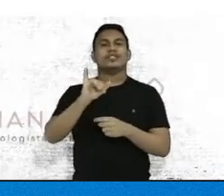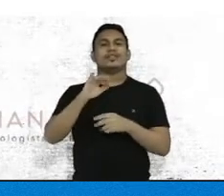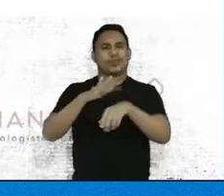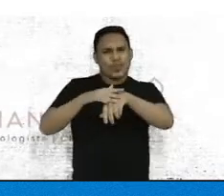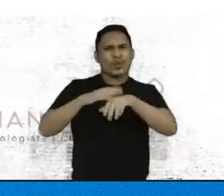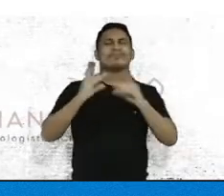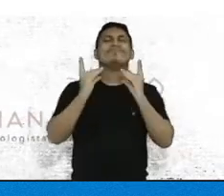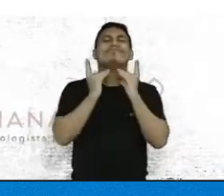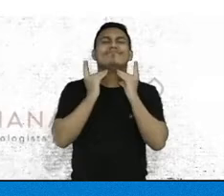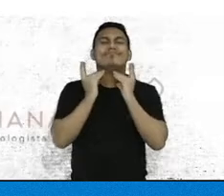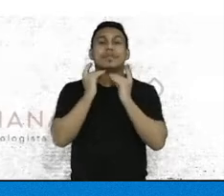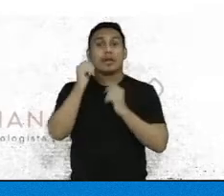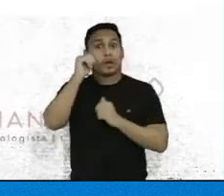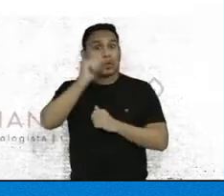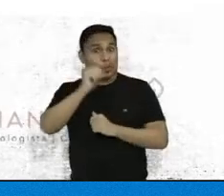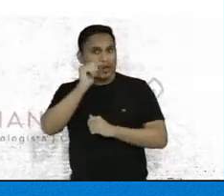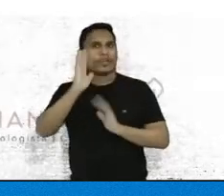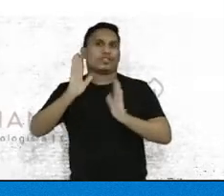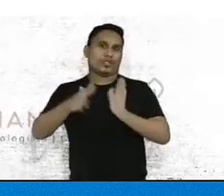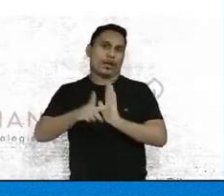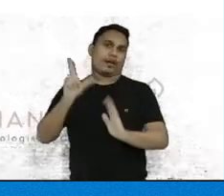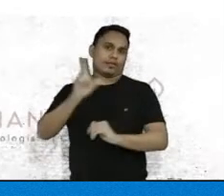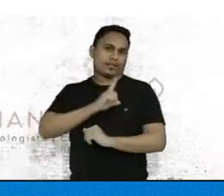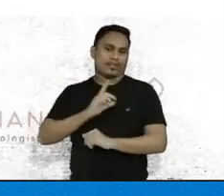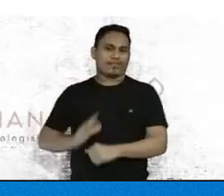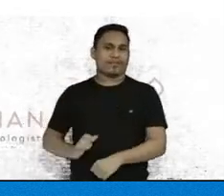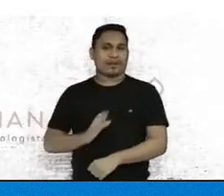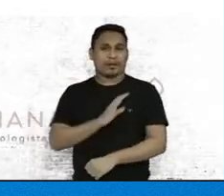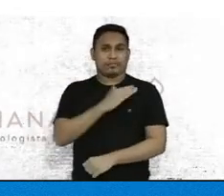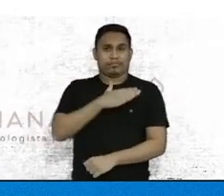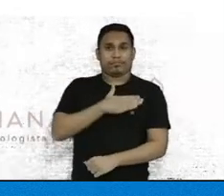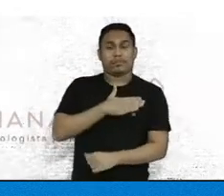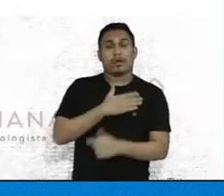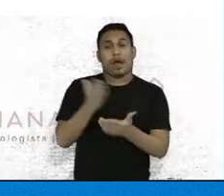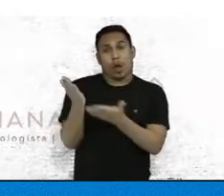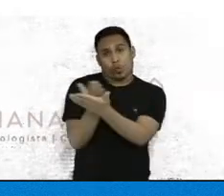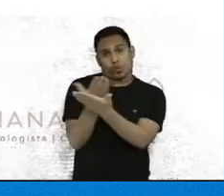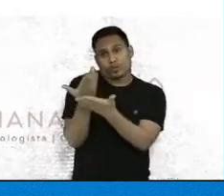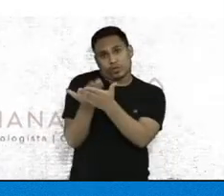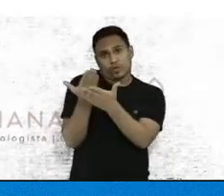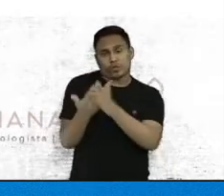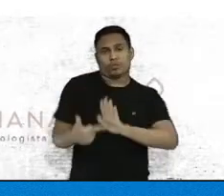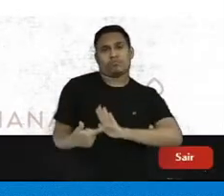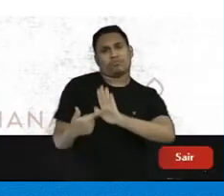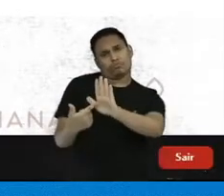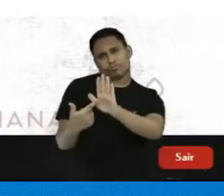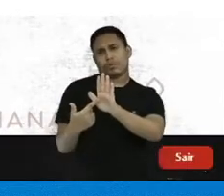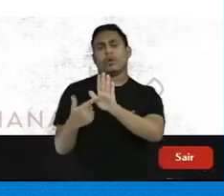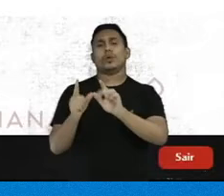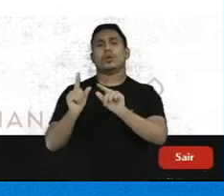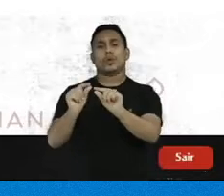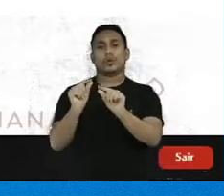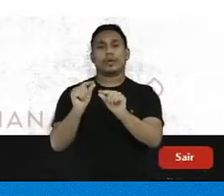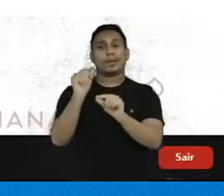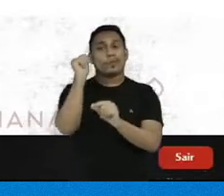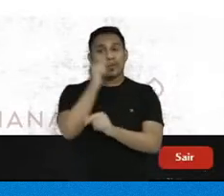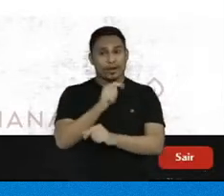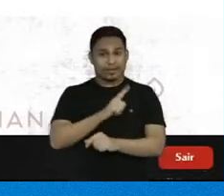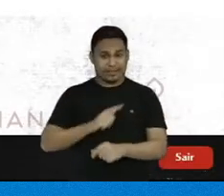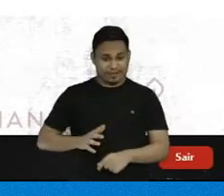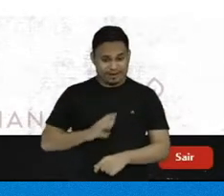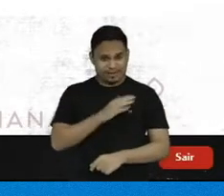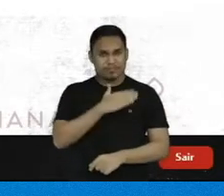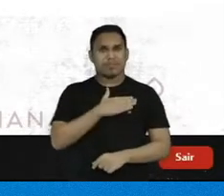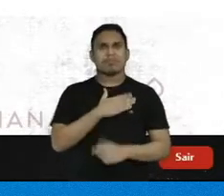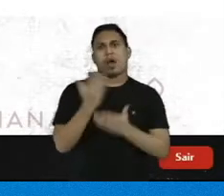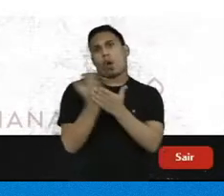estudos não demonstram maior frequência de anticorpos em pacientes com câncer de mama, mas certamente na mulher